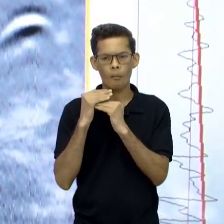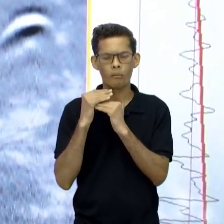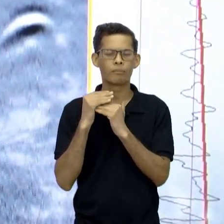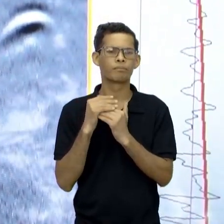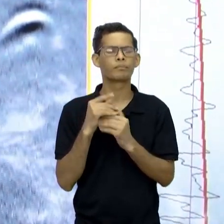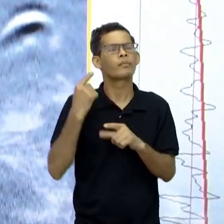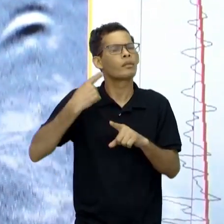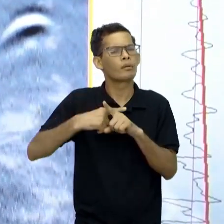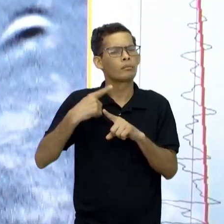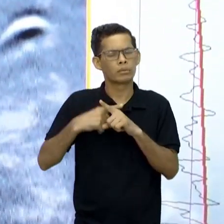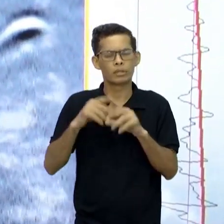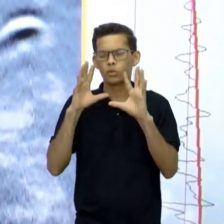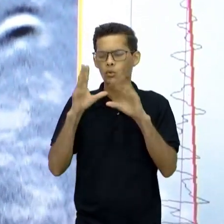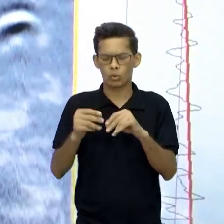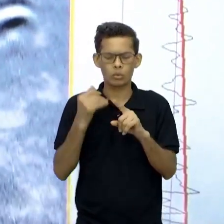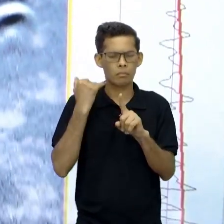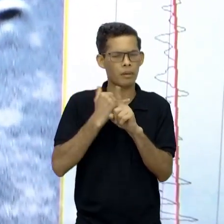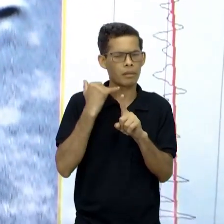todos são alvos metálicos?